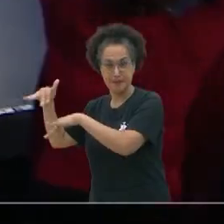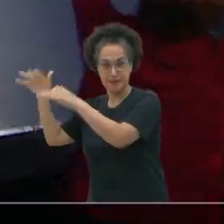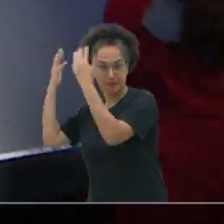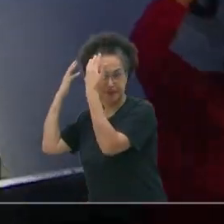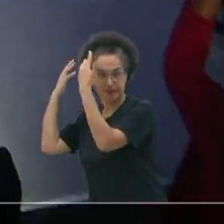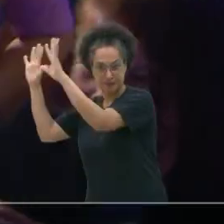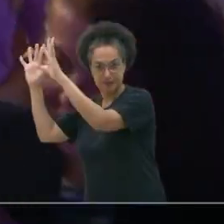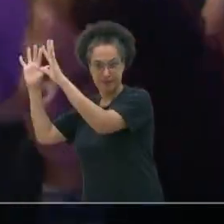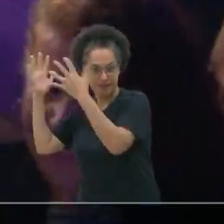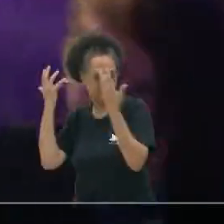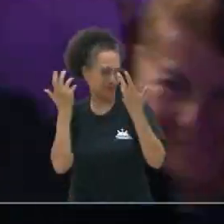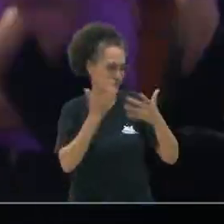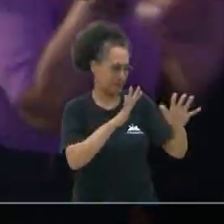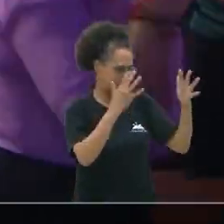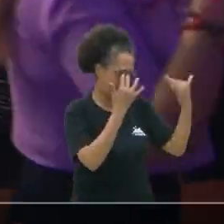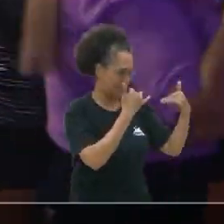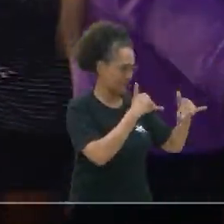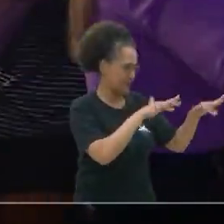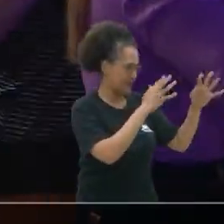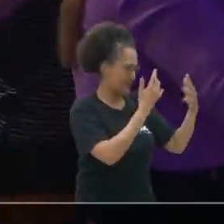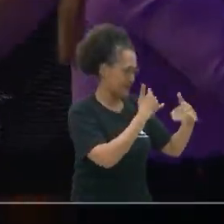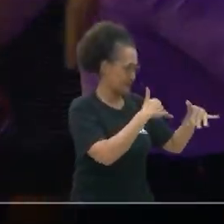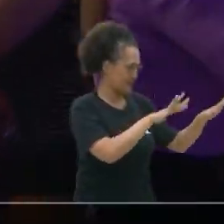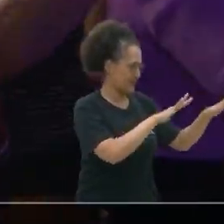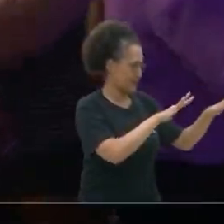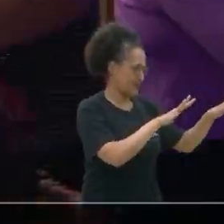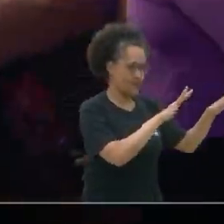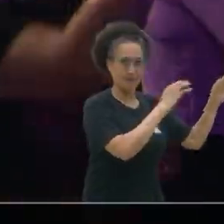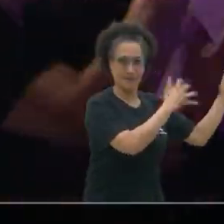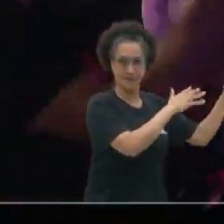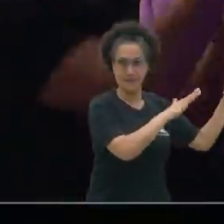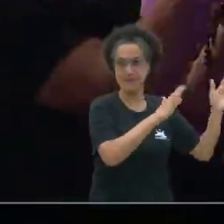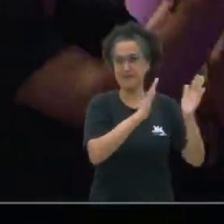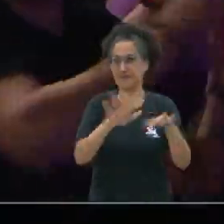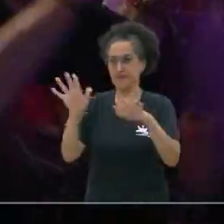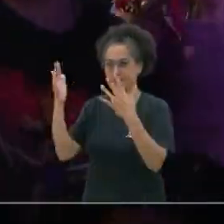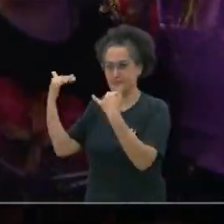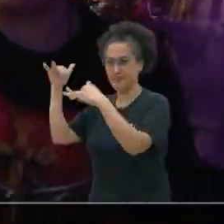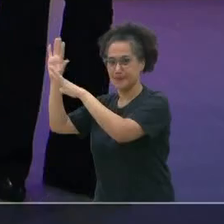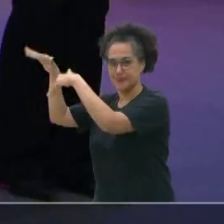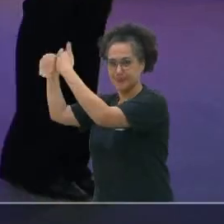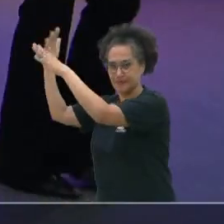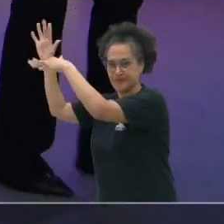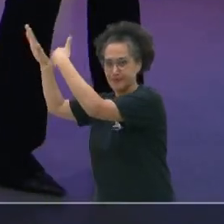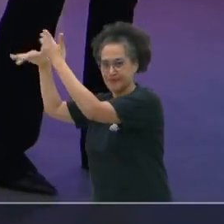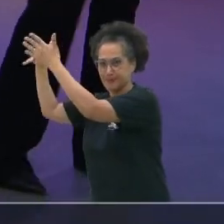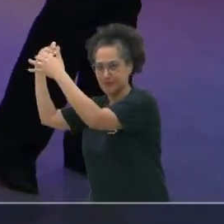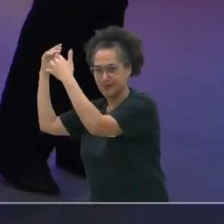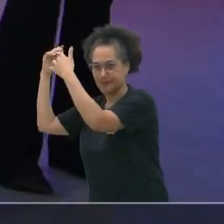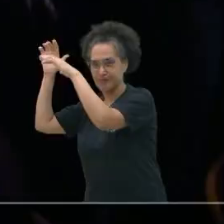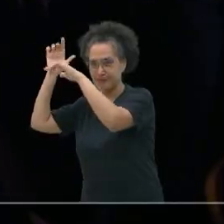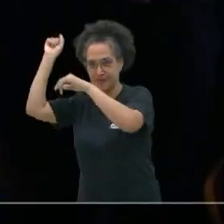tungurungu, tungurungu. Tungurungu, tungurungu, tungurungu. Tungurungu, tungurungu,